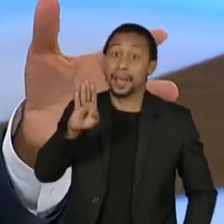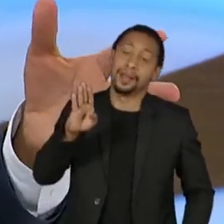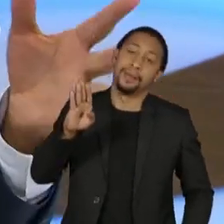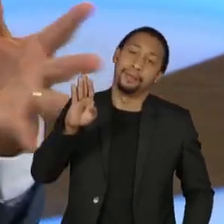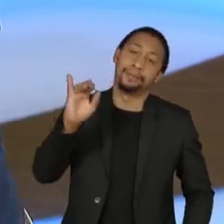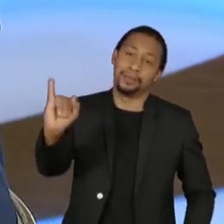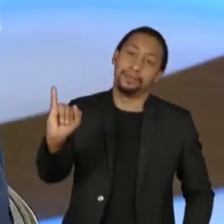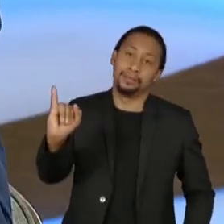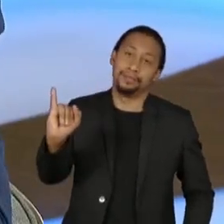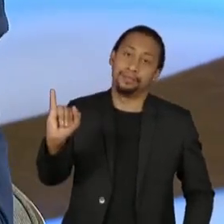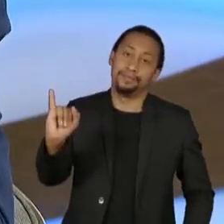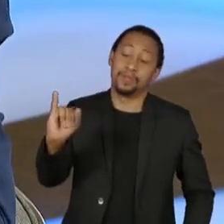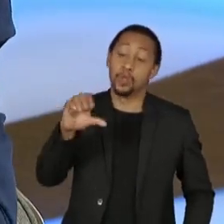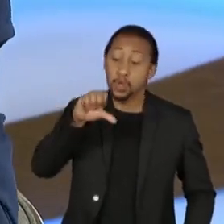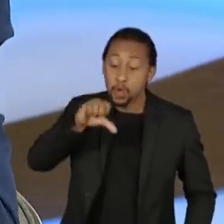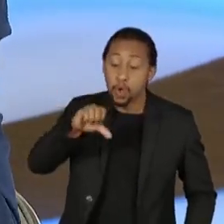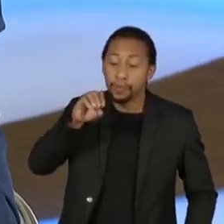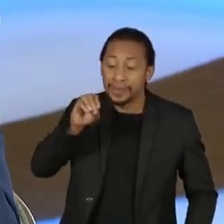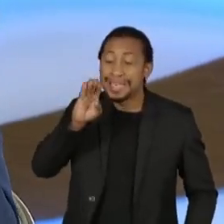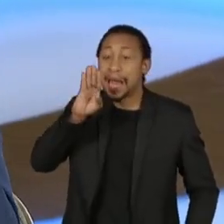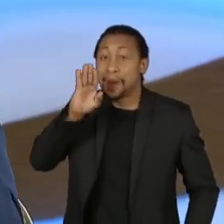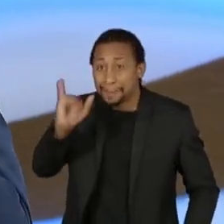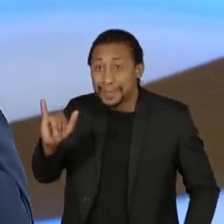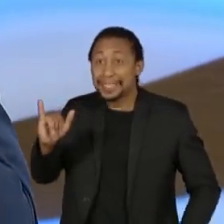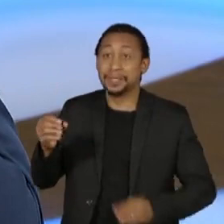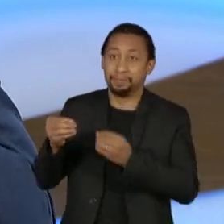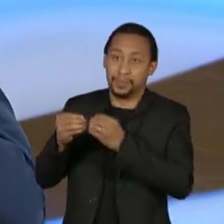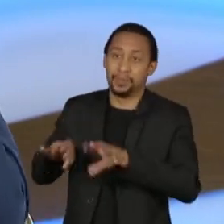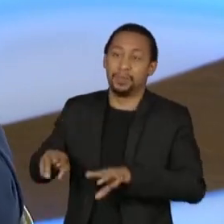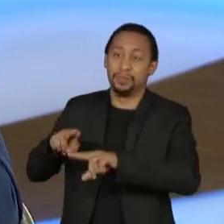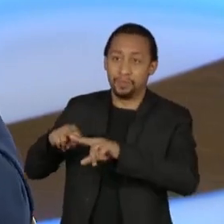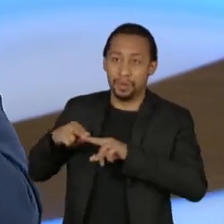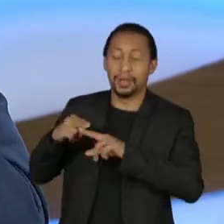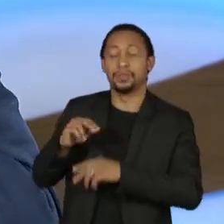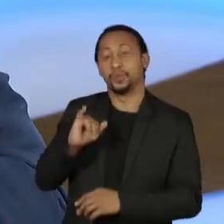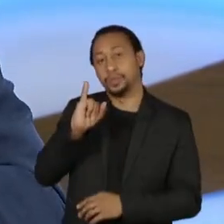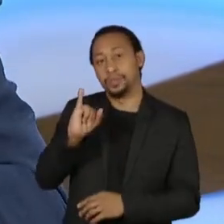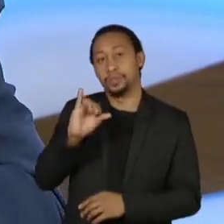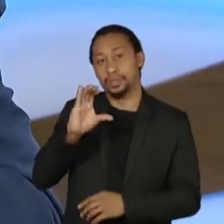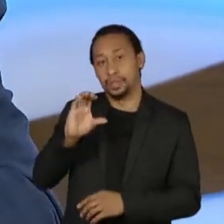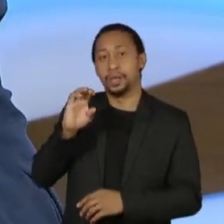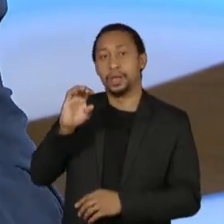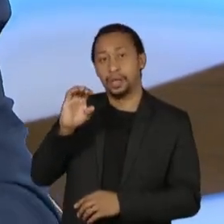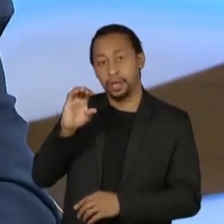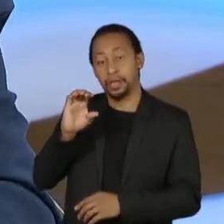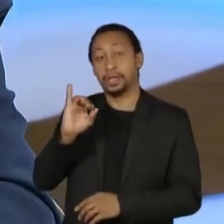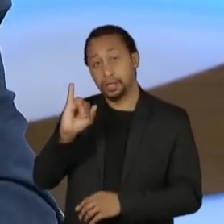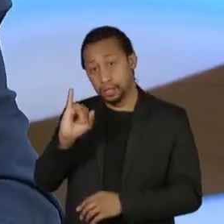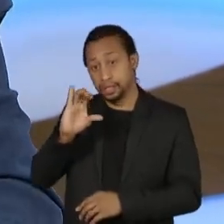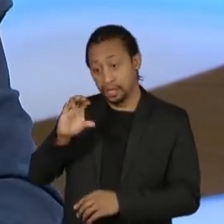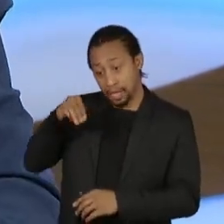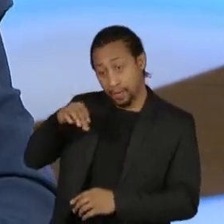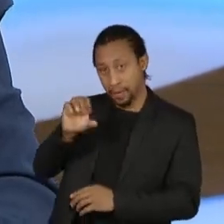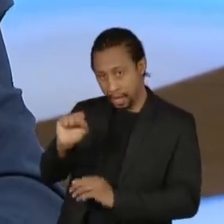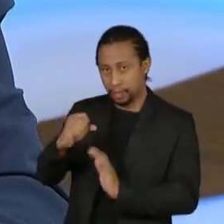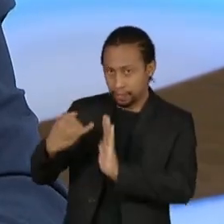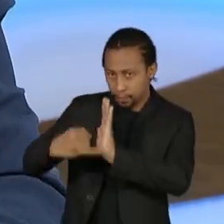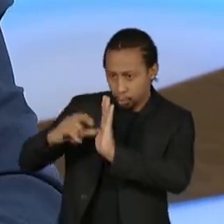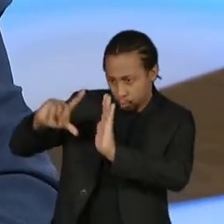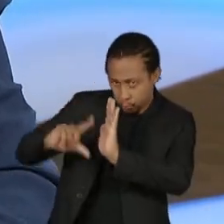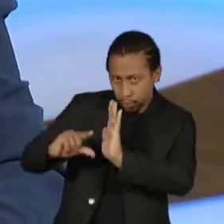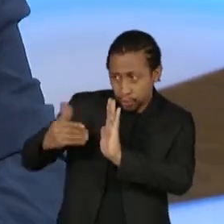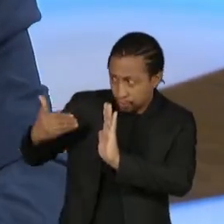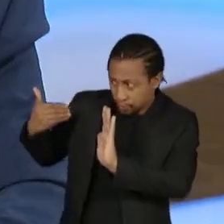dessa situação do ICMS. Lá atrás tinha a CID, que é quem fazia o fundo de